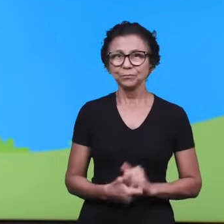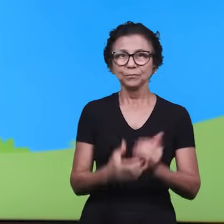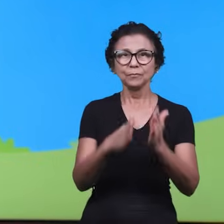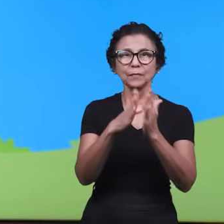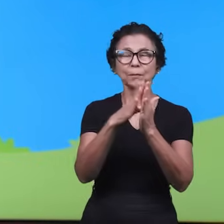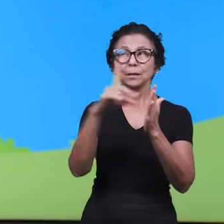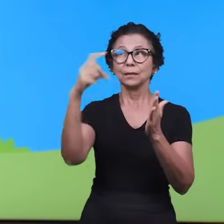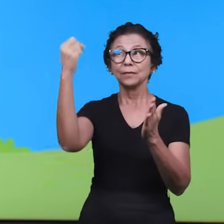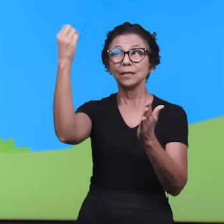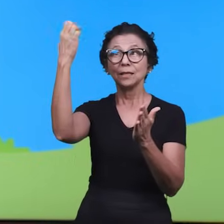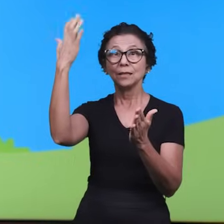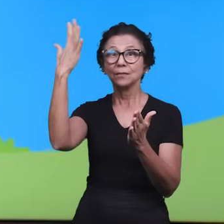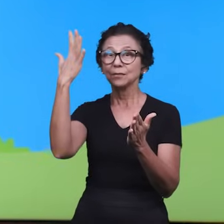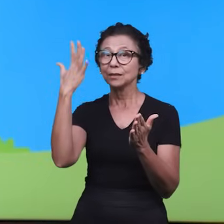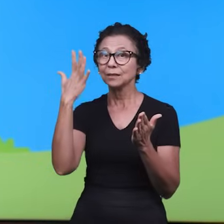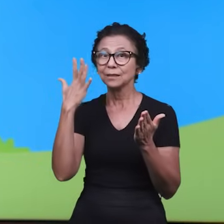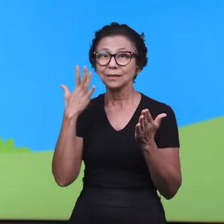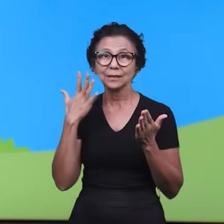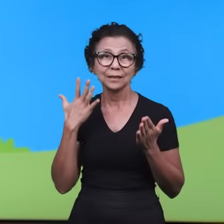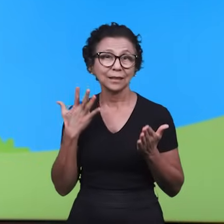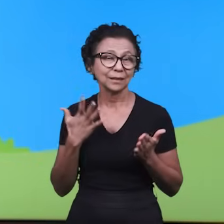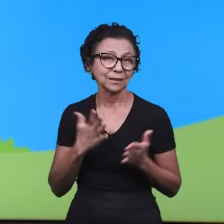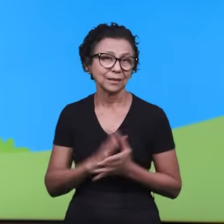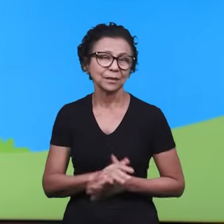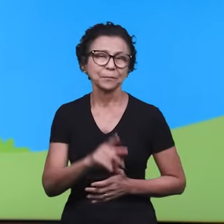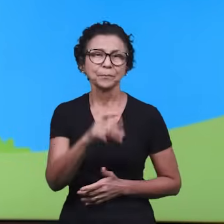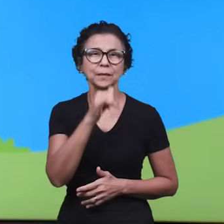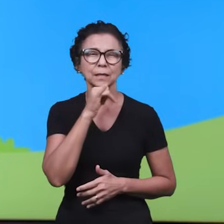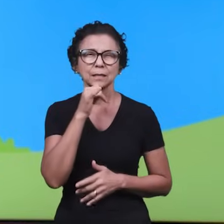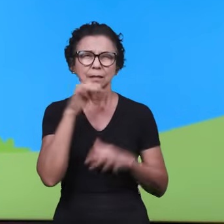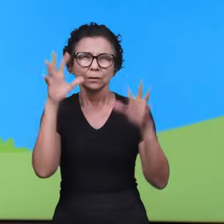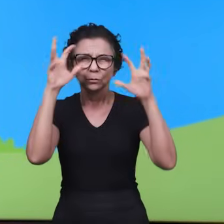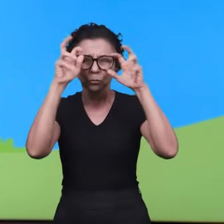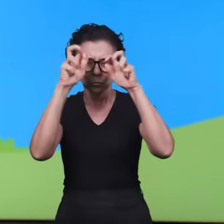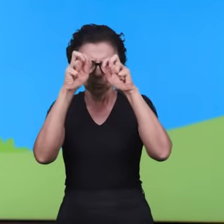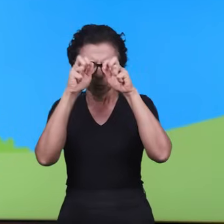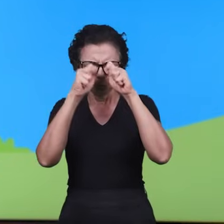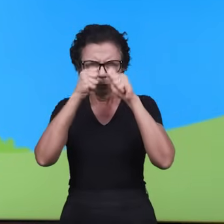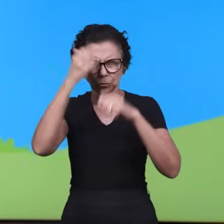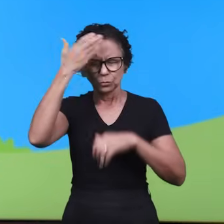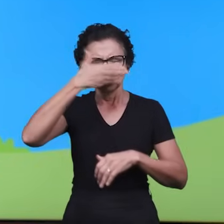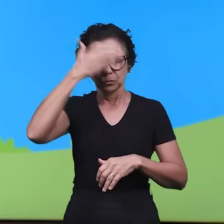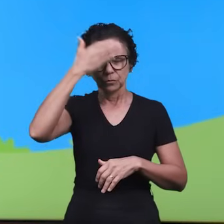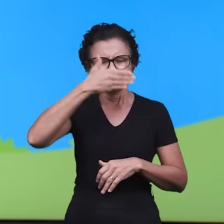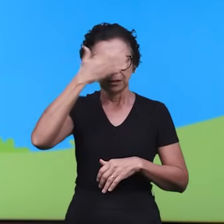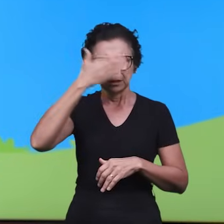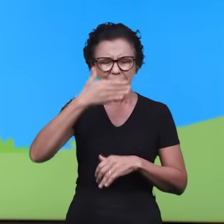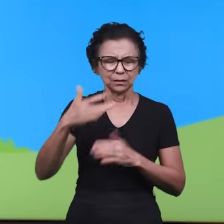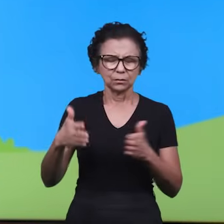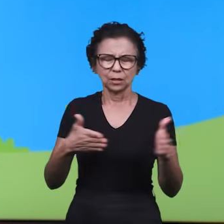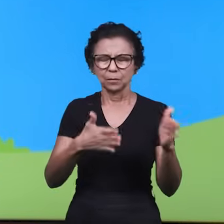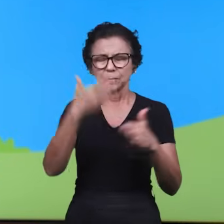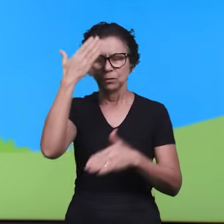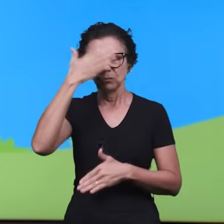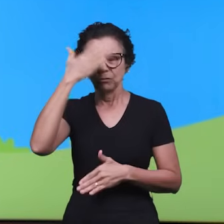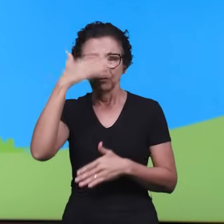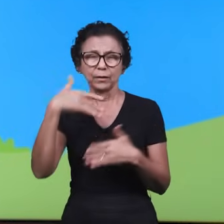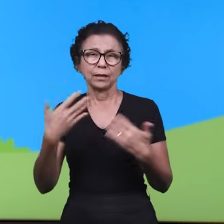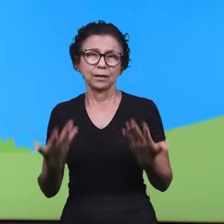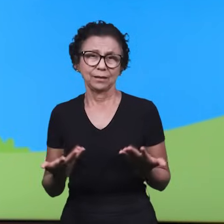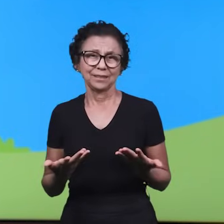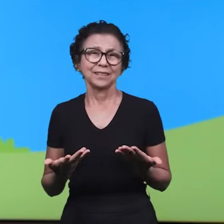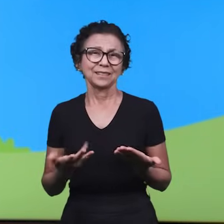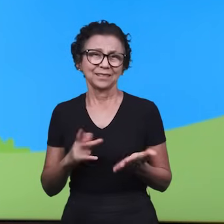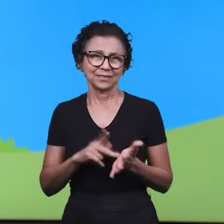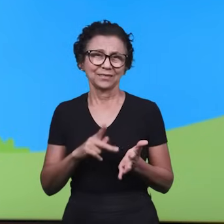pés e luz para iluminar o caminho. Todo mundo sabe que no escuro ninguém consegue enxergar nada, não dá para ver o caminho. Mas